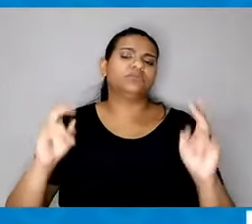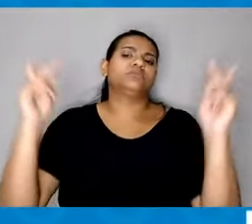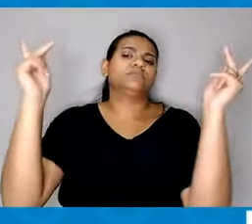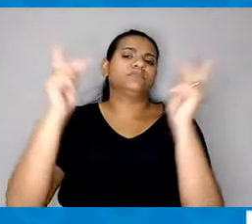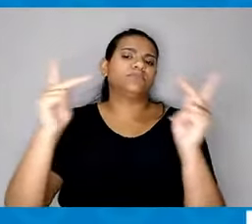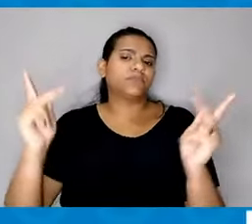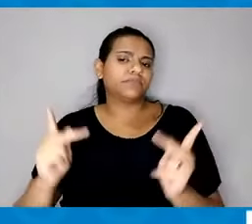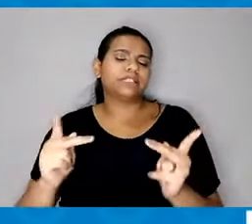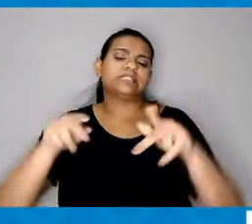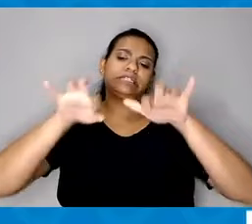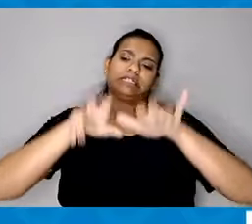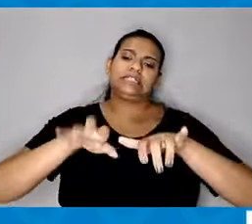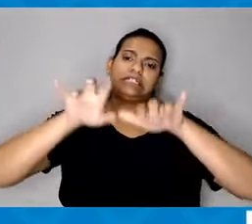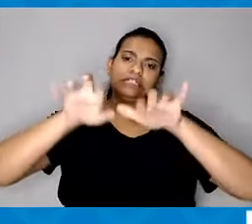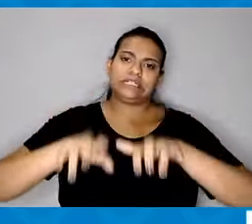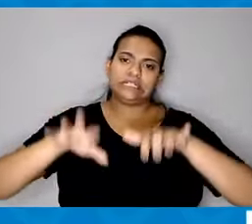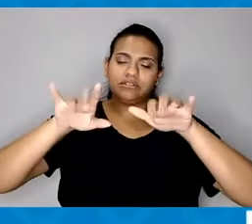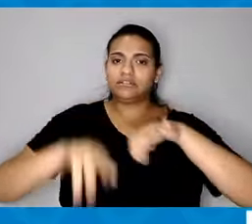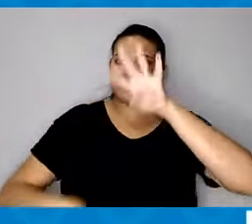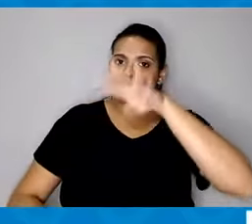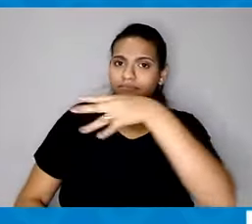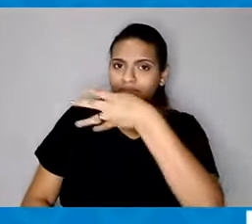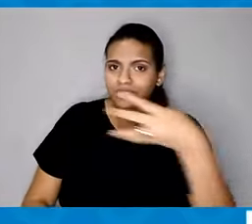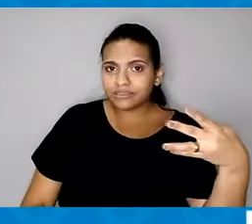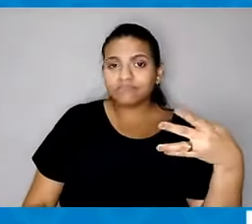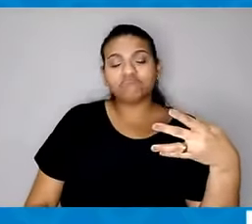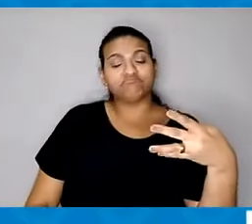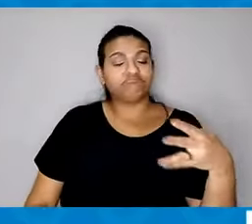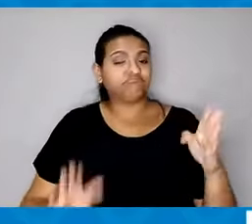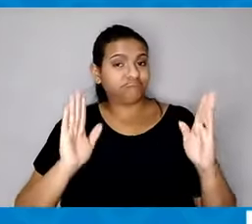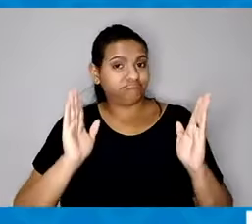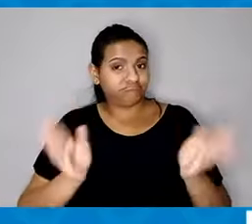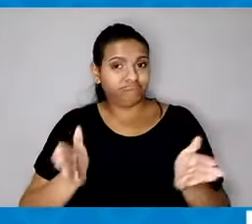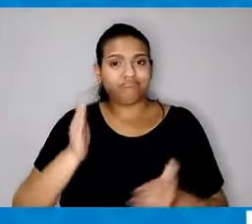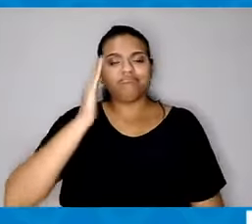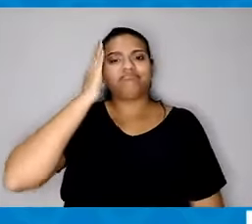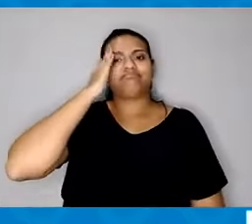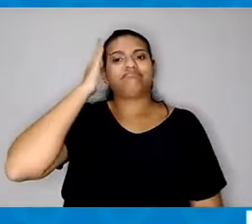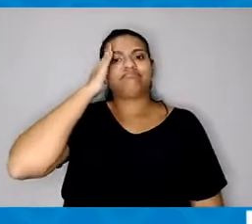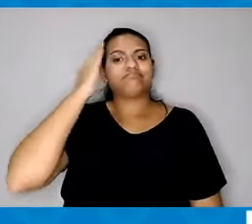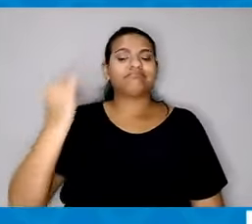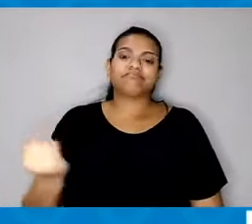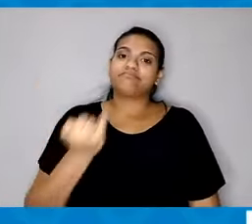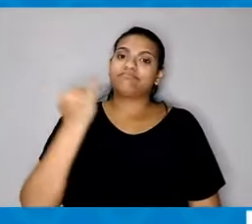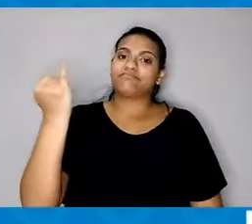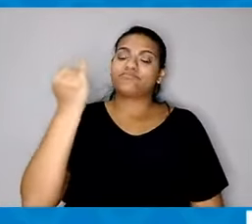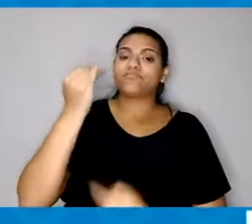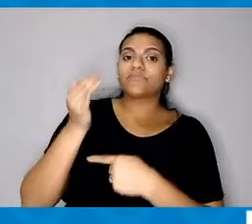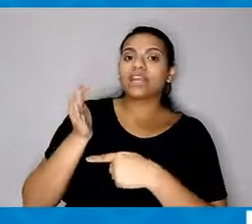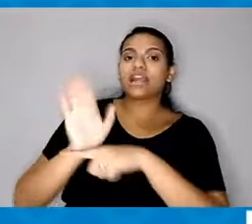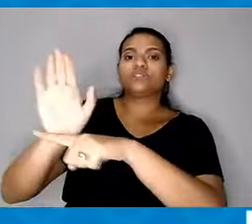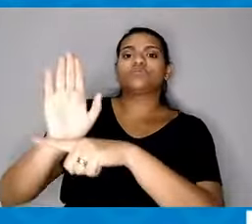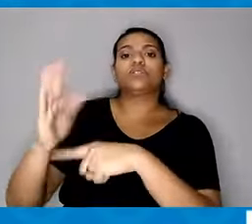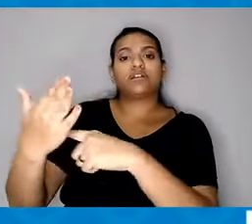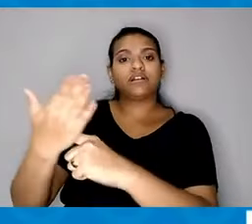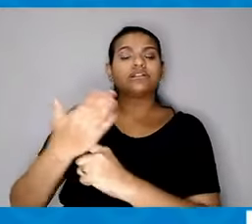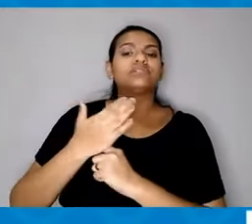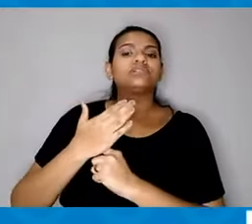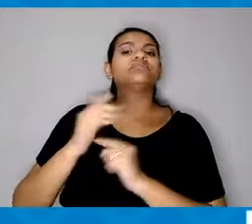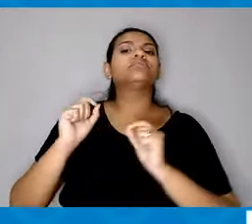de planilhas eletrônicas. Essas pessoas podem ser fundamentais para ajudar a gente a fazer gestão da escola,